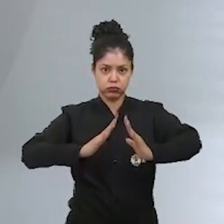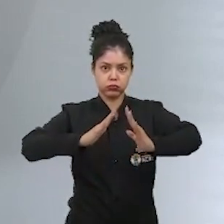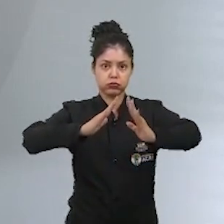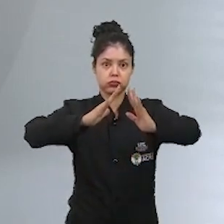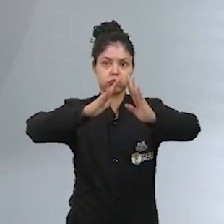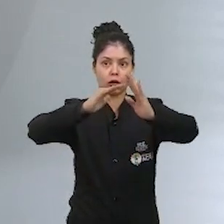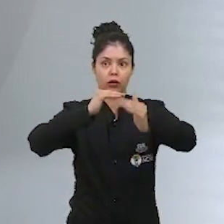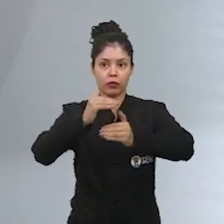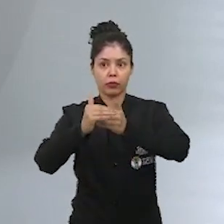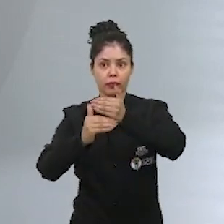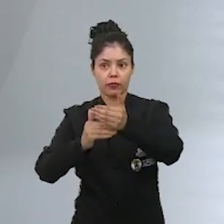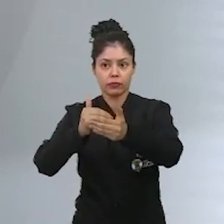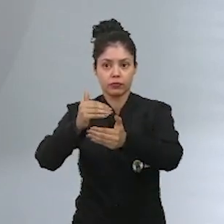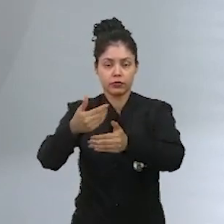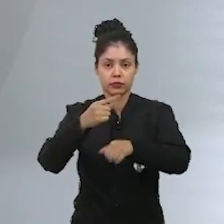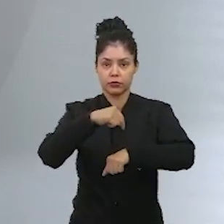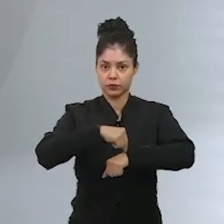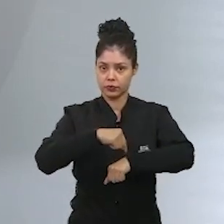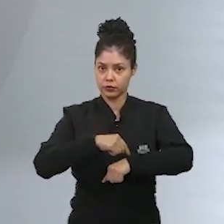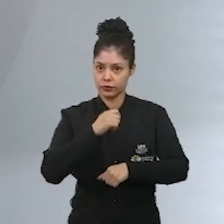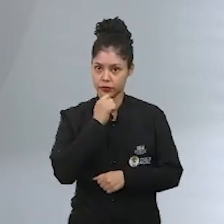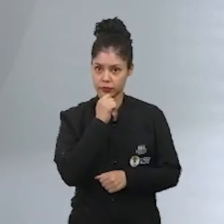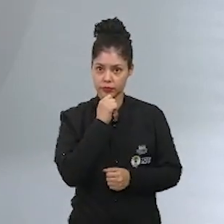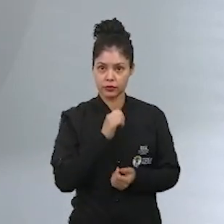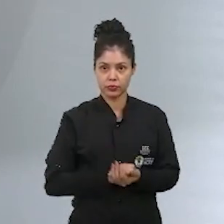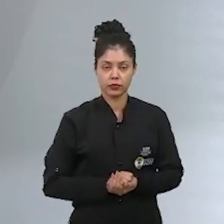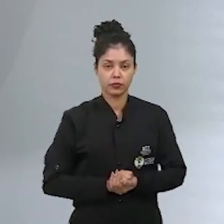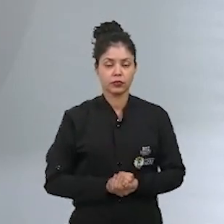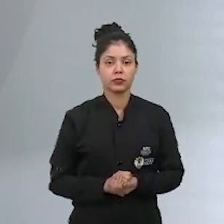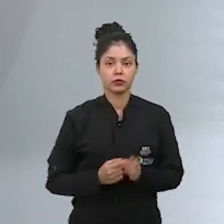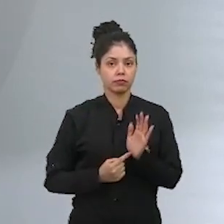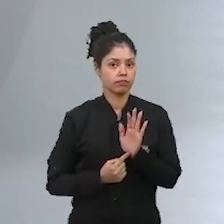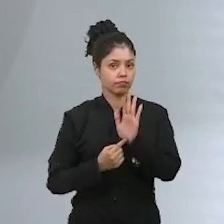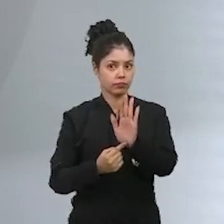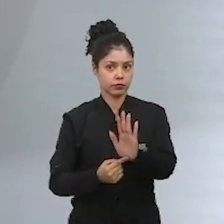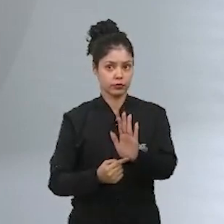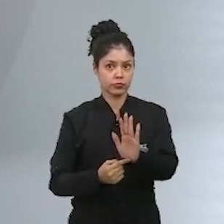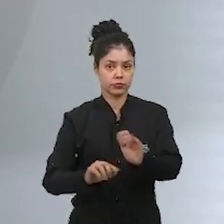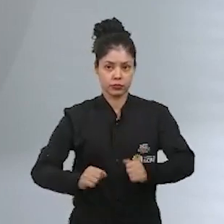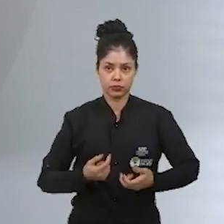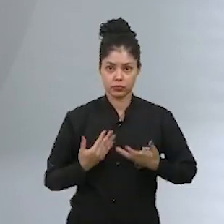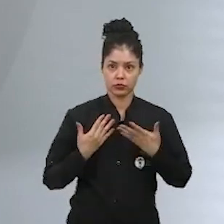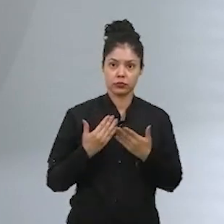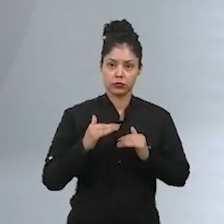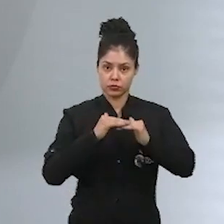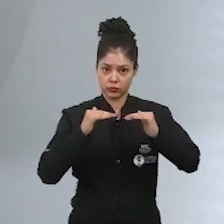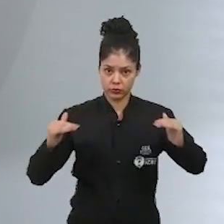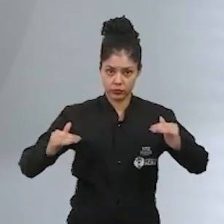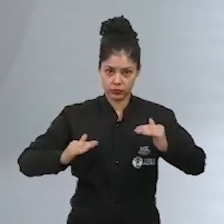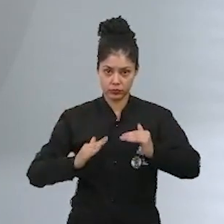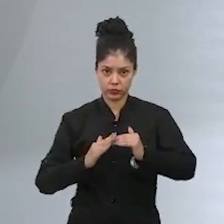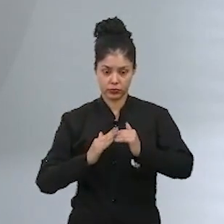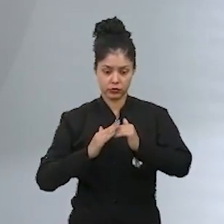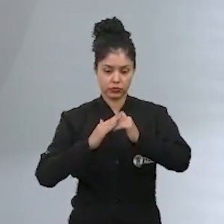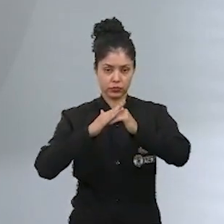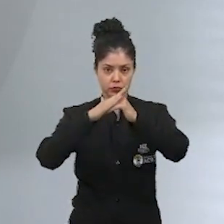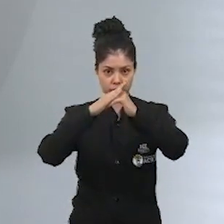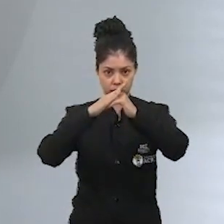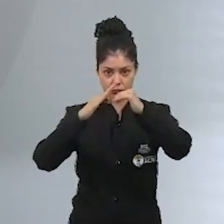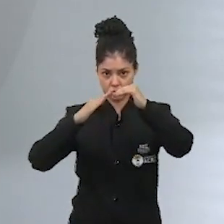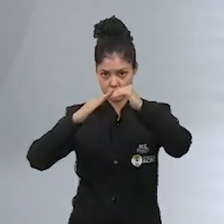ela vai aí se representar, se manifestar na superfície, que são